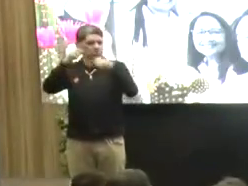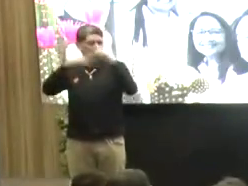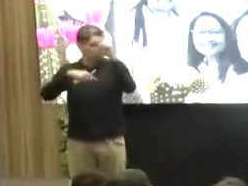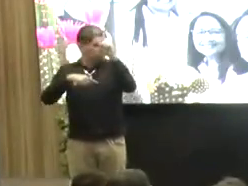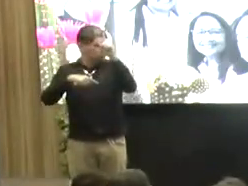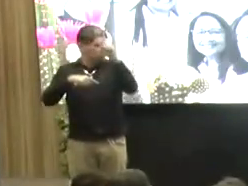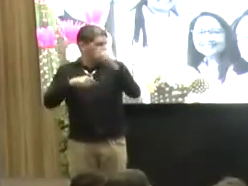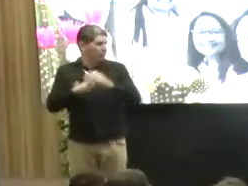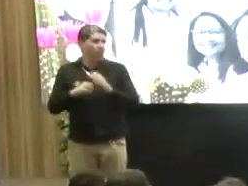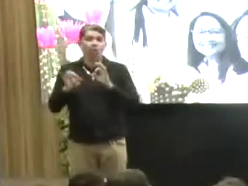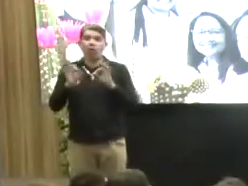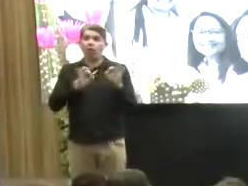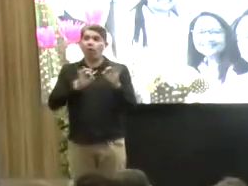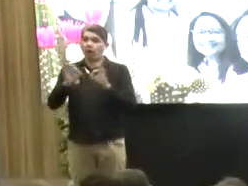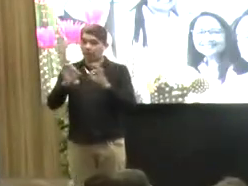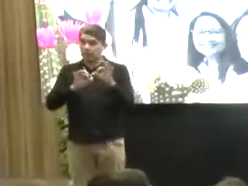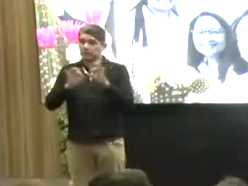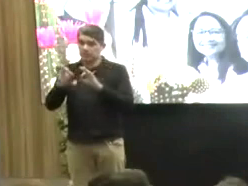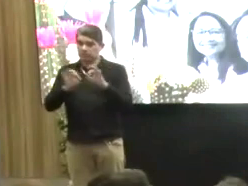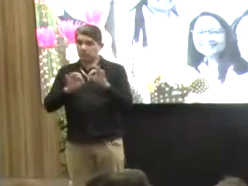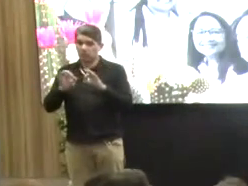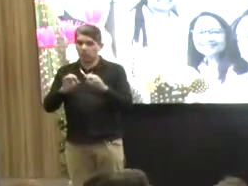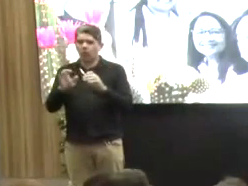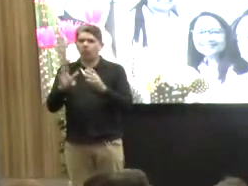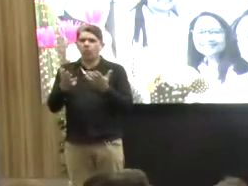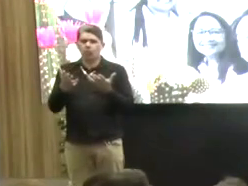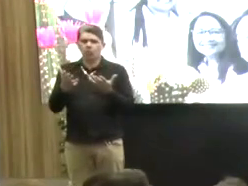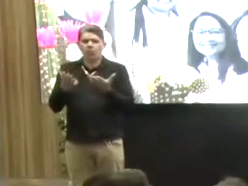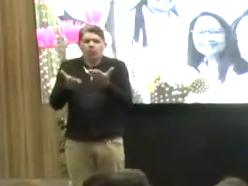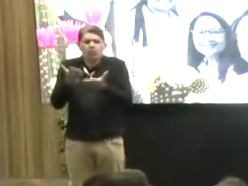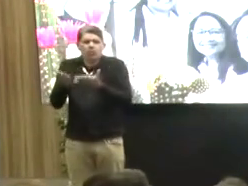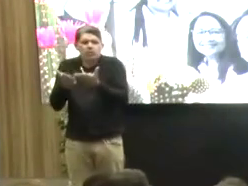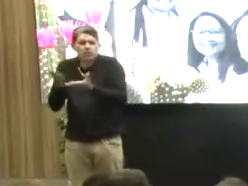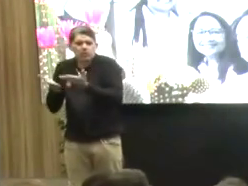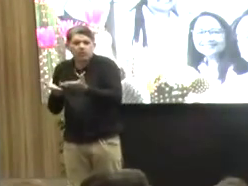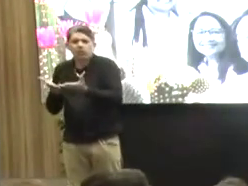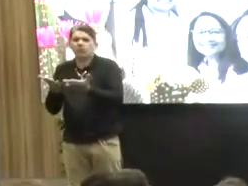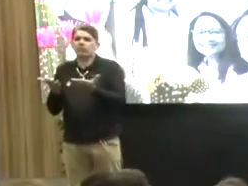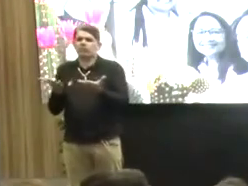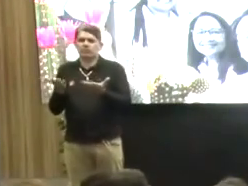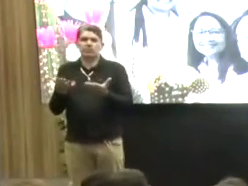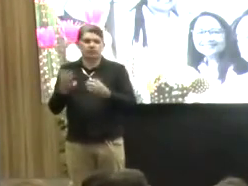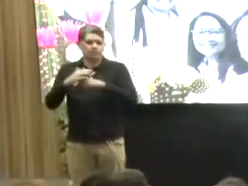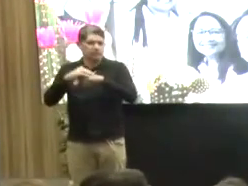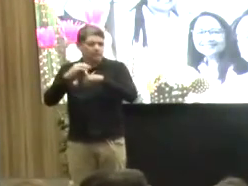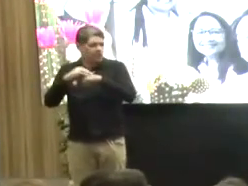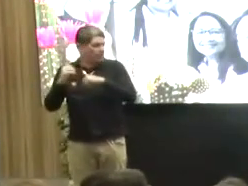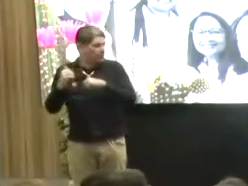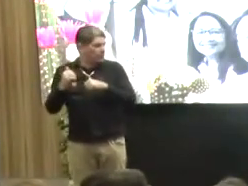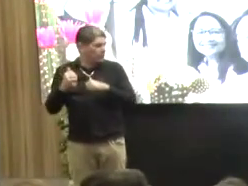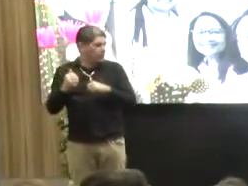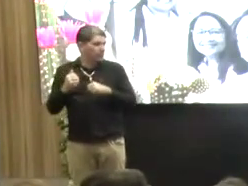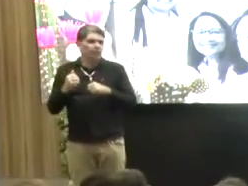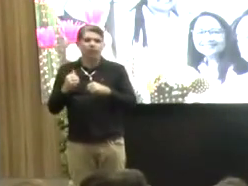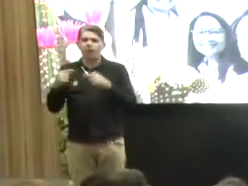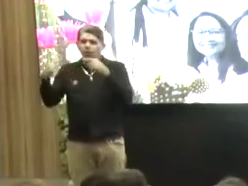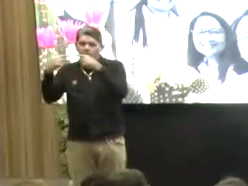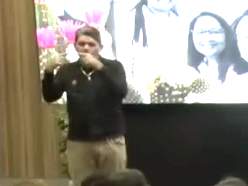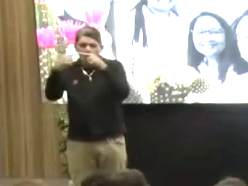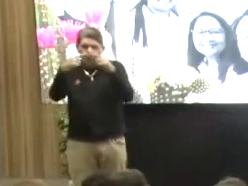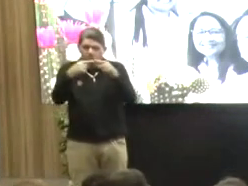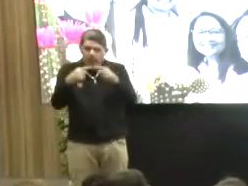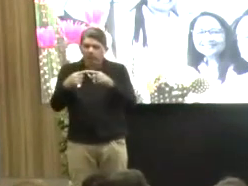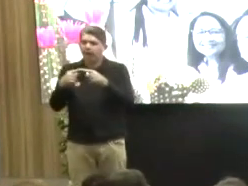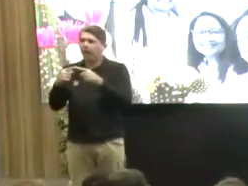Essa organização foi uma das mais cuidadosas e carinhosas que eu já vi. Era o tempo todo, vamos alinhar a conversa, vamos, o que é que